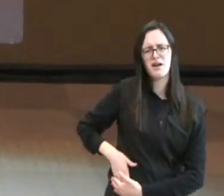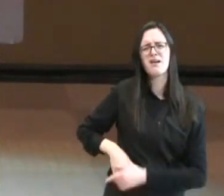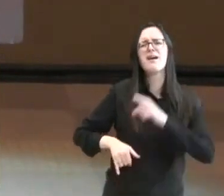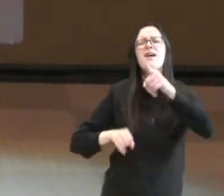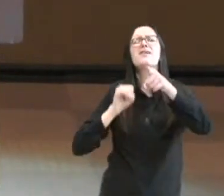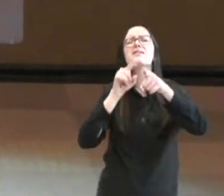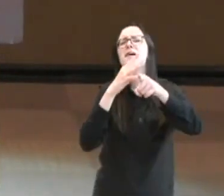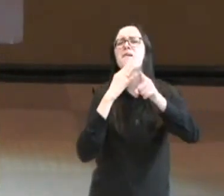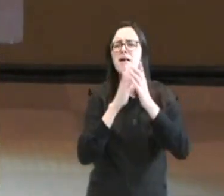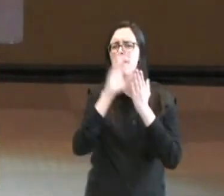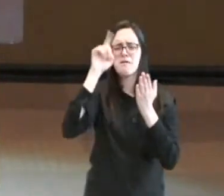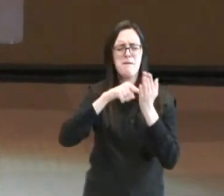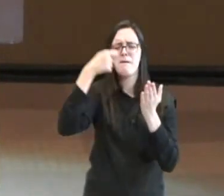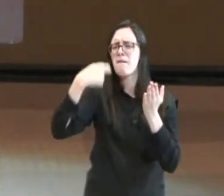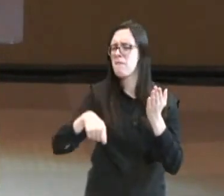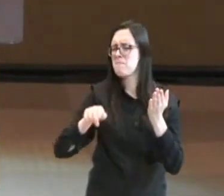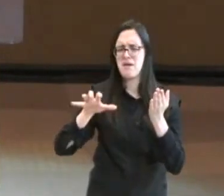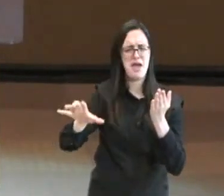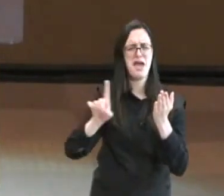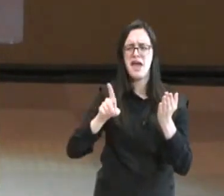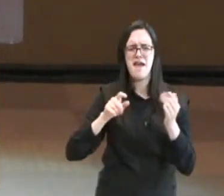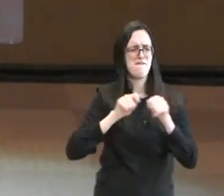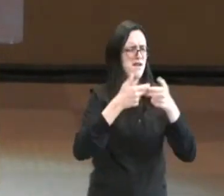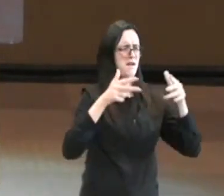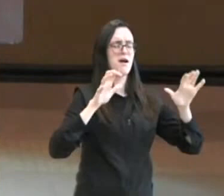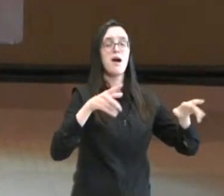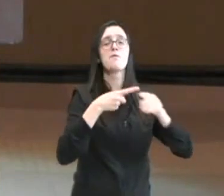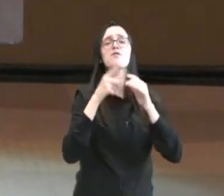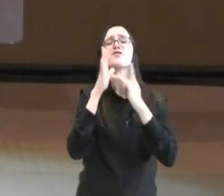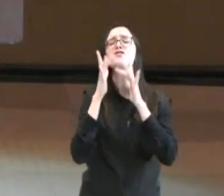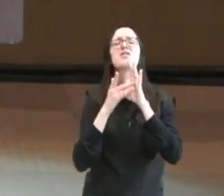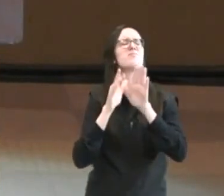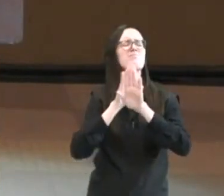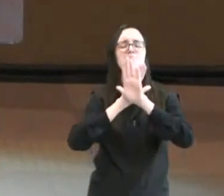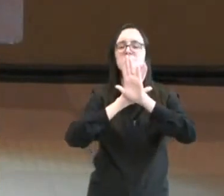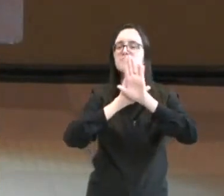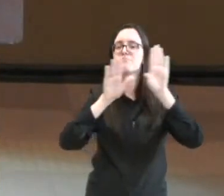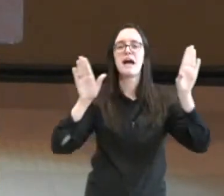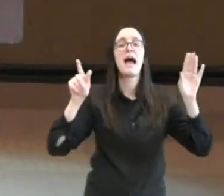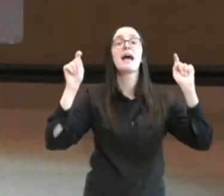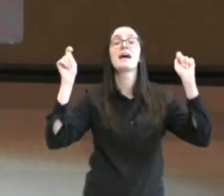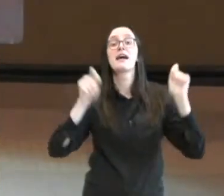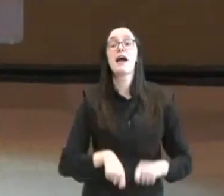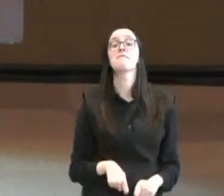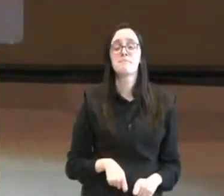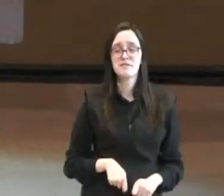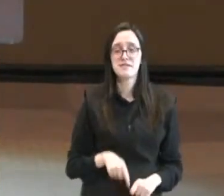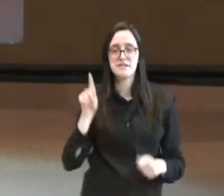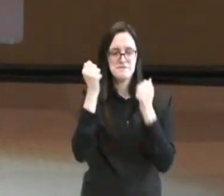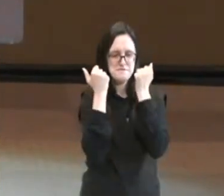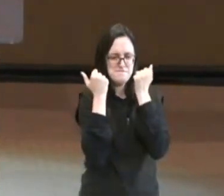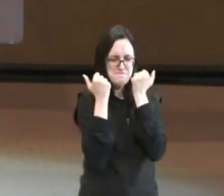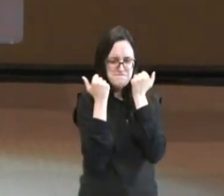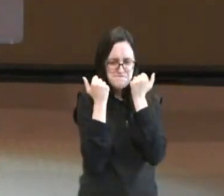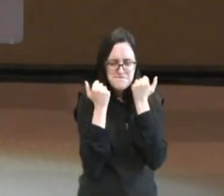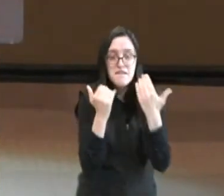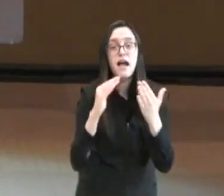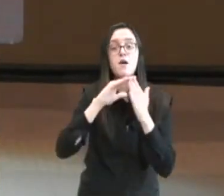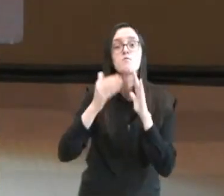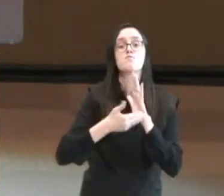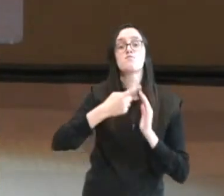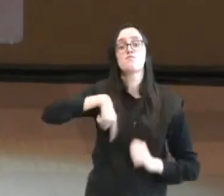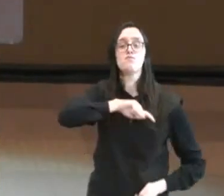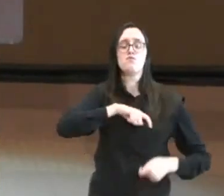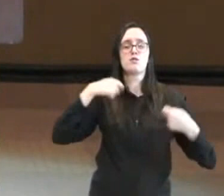não faz estas coisas, porque Jesus é suficientemente capaz para fazer tudo o que